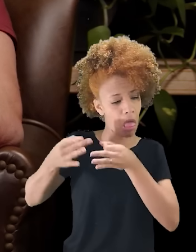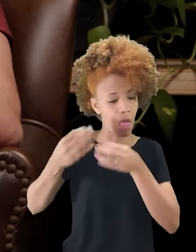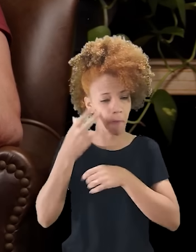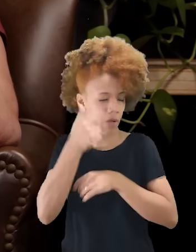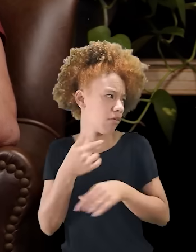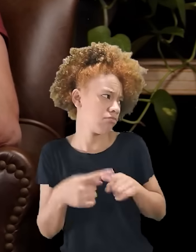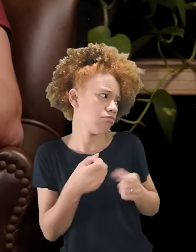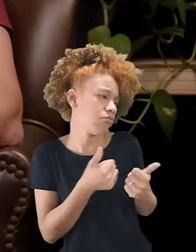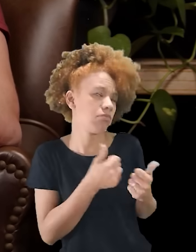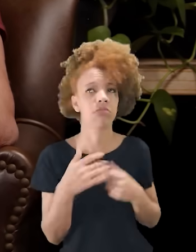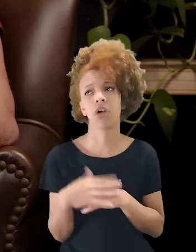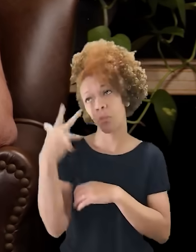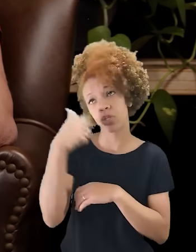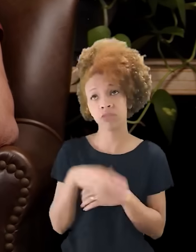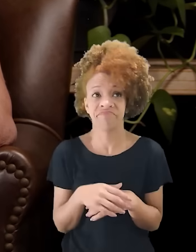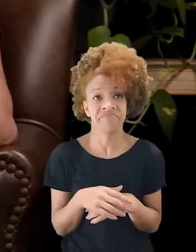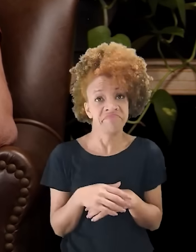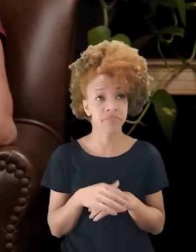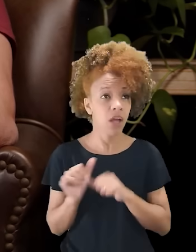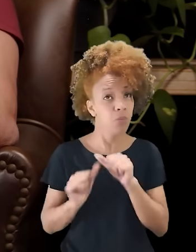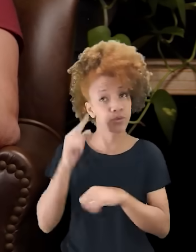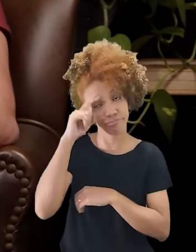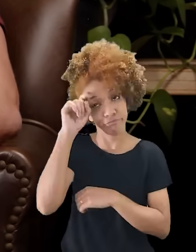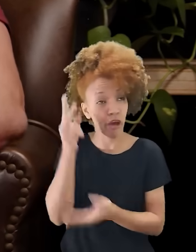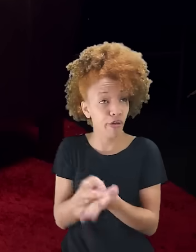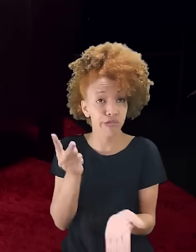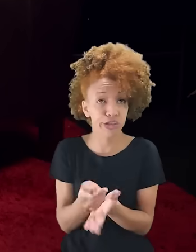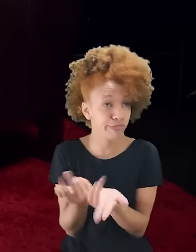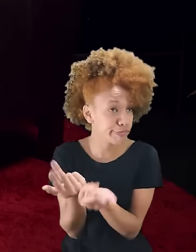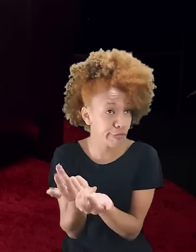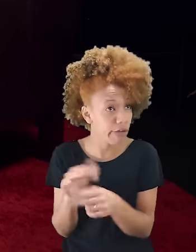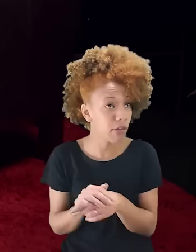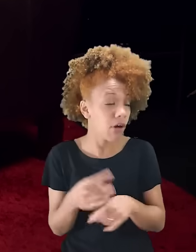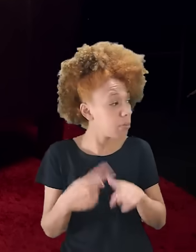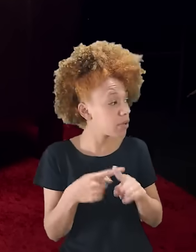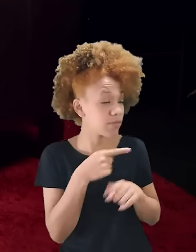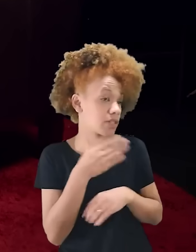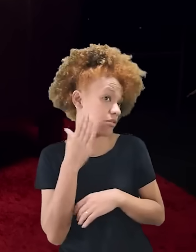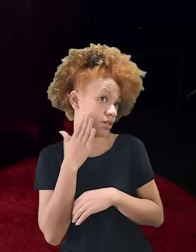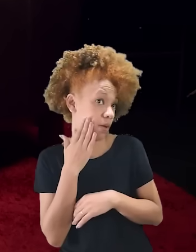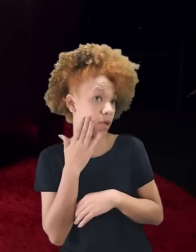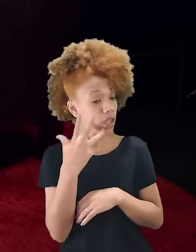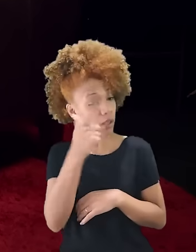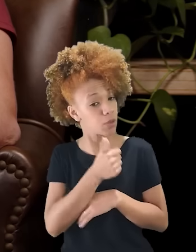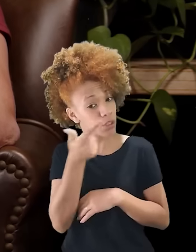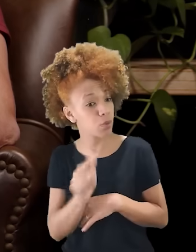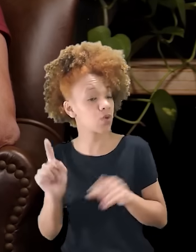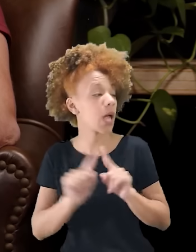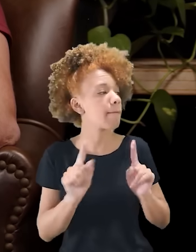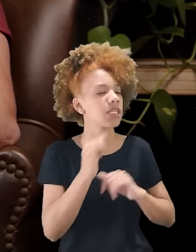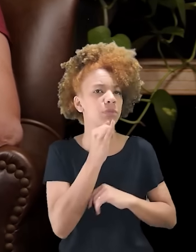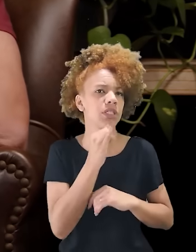porque tudo bem eu fala que você é bonito você fala isso não muda nada na minha vida o Maurício achar que eu sou bonita porque você sabe que você é bonita por outras coisas mas